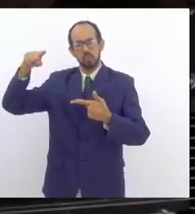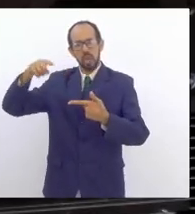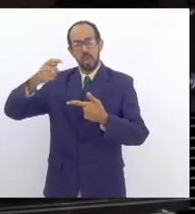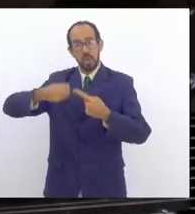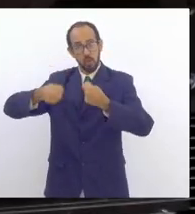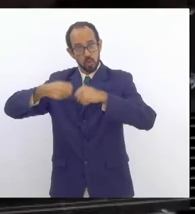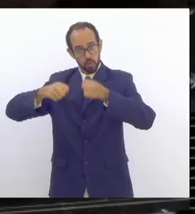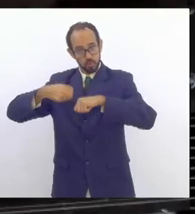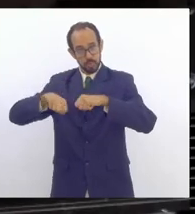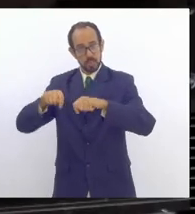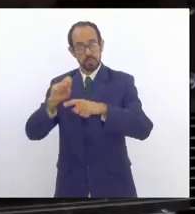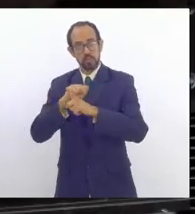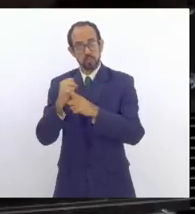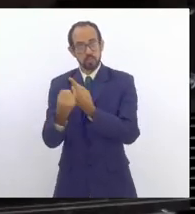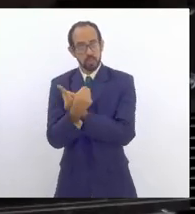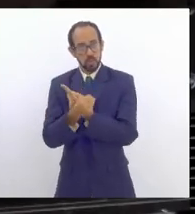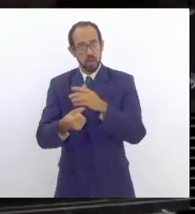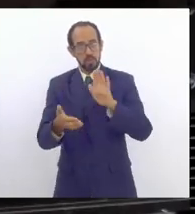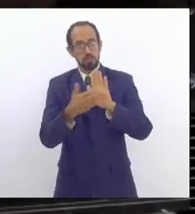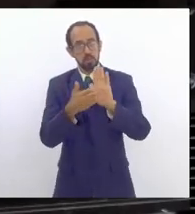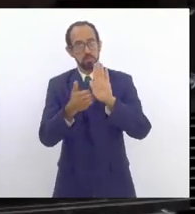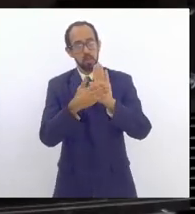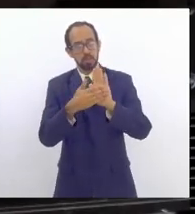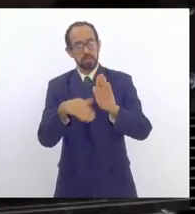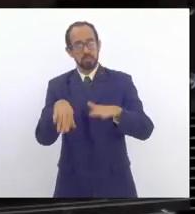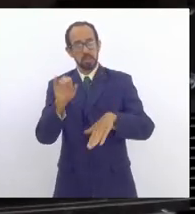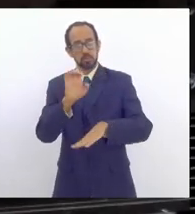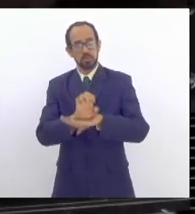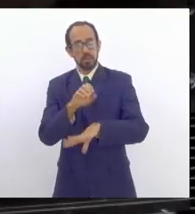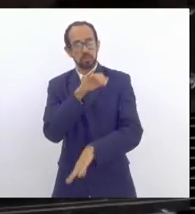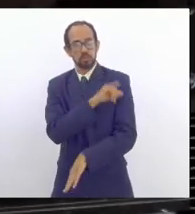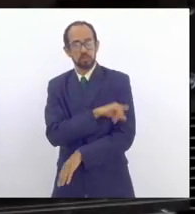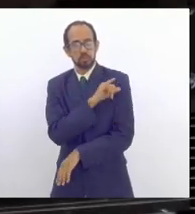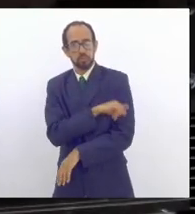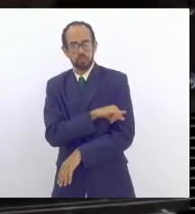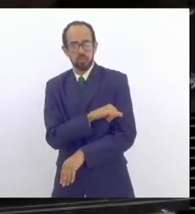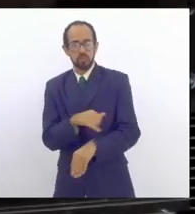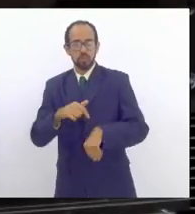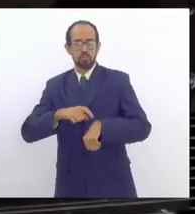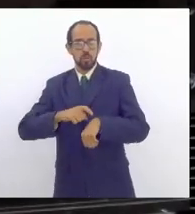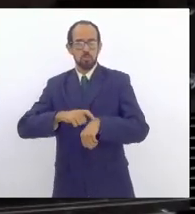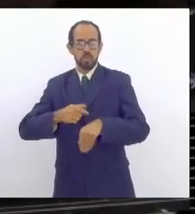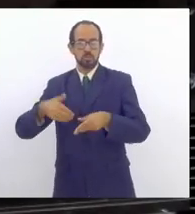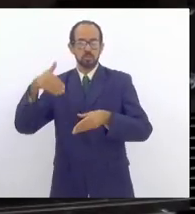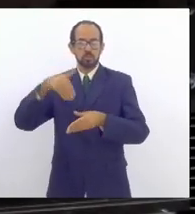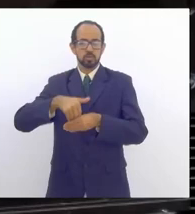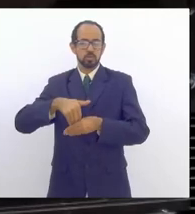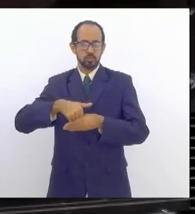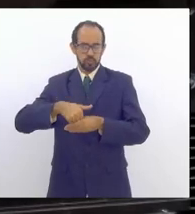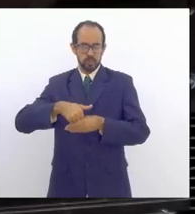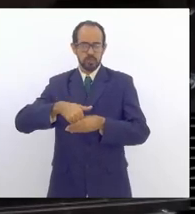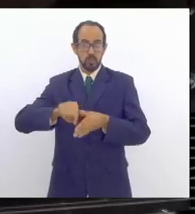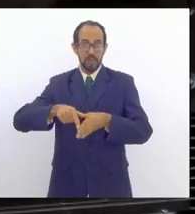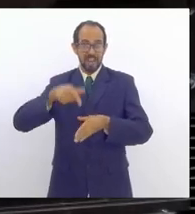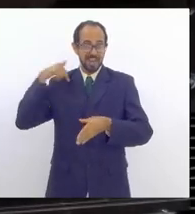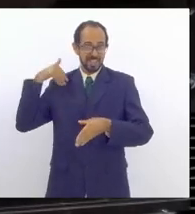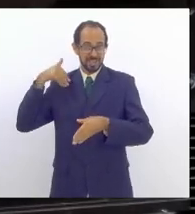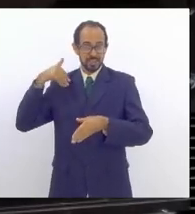A proposta que apresentamos ao Rio de Janeiro durante as eleições defendeu a continuidade desse